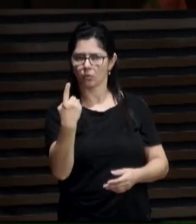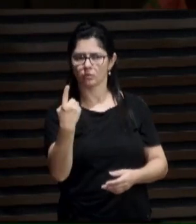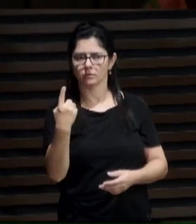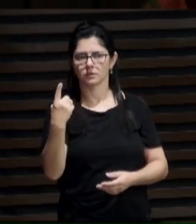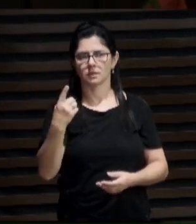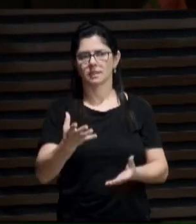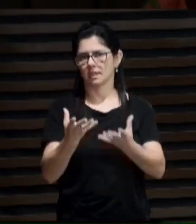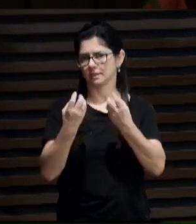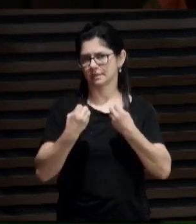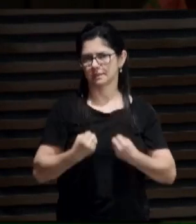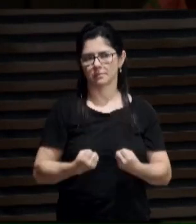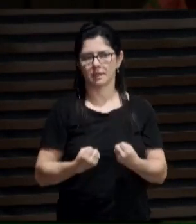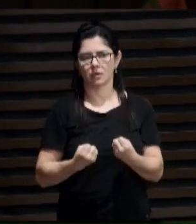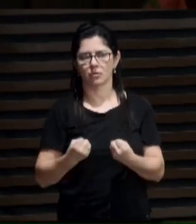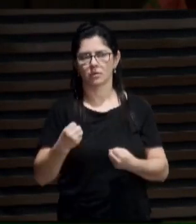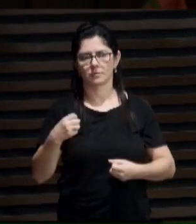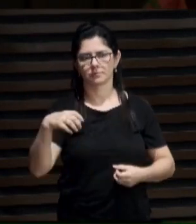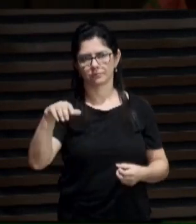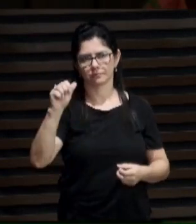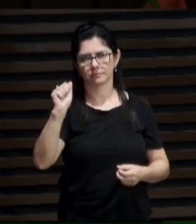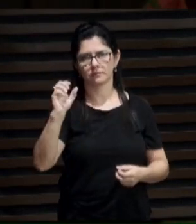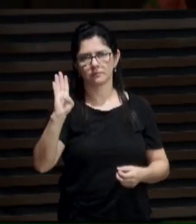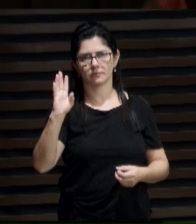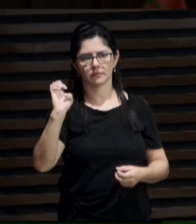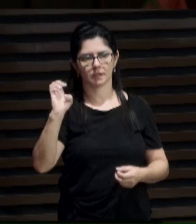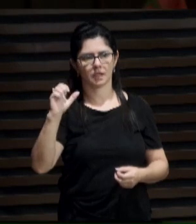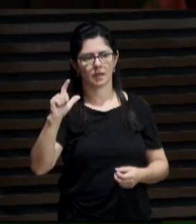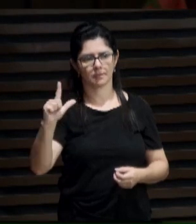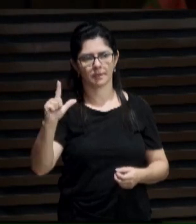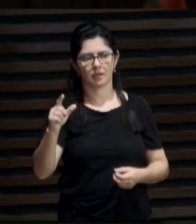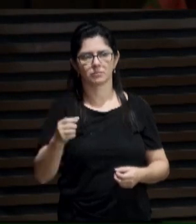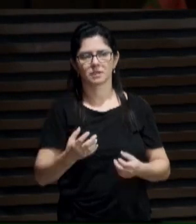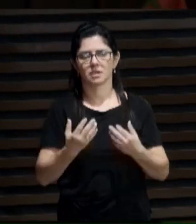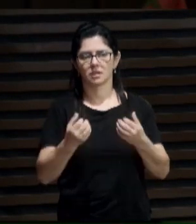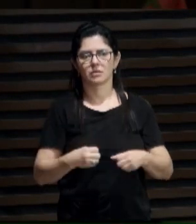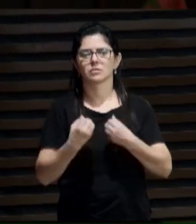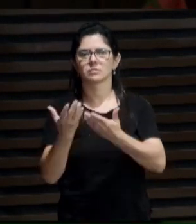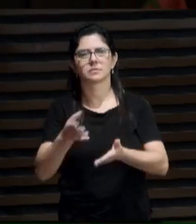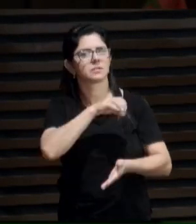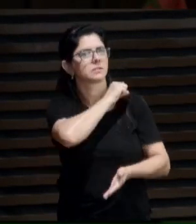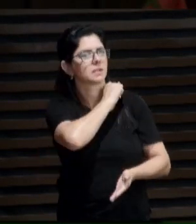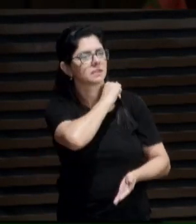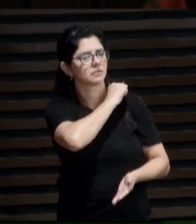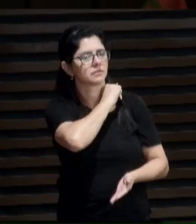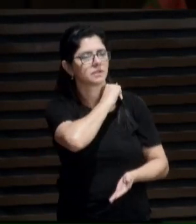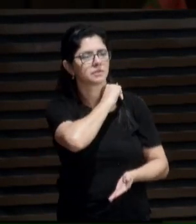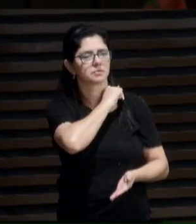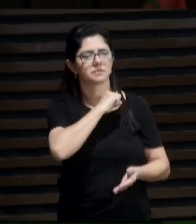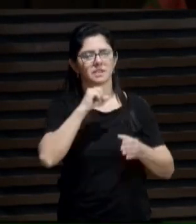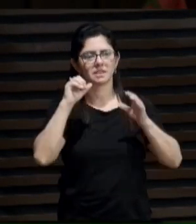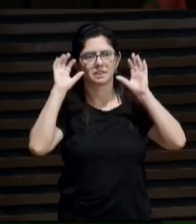aceitos. Abel confiou em Deus, oferecendo o sacrifício de um animal com seu